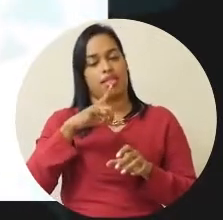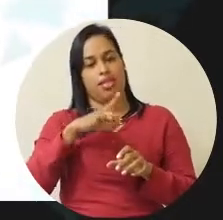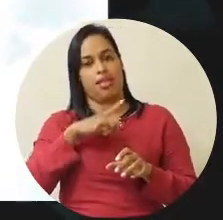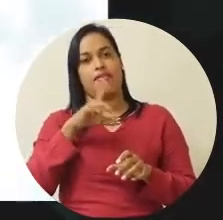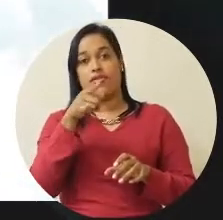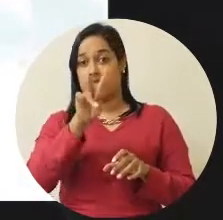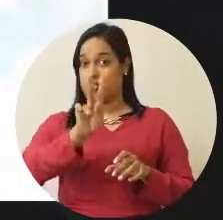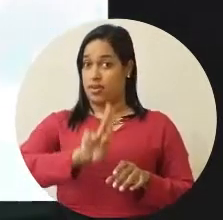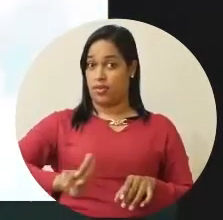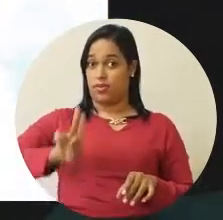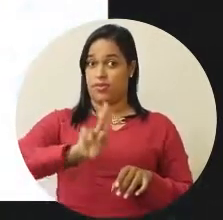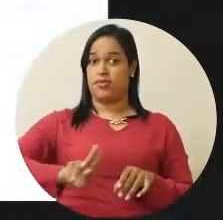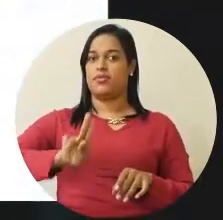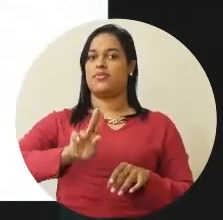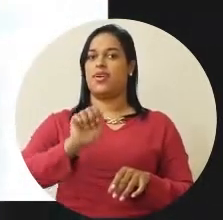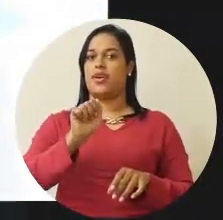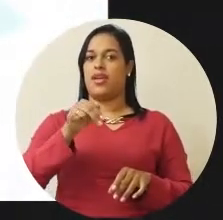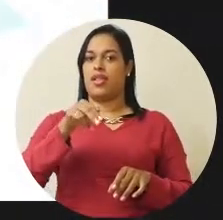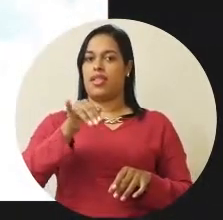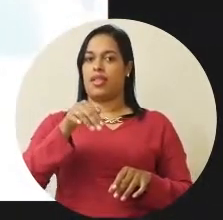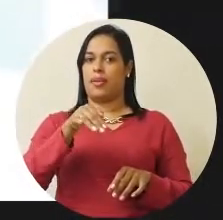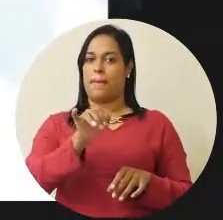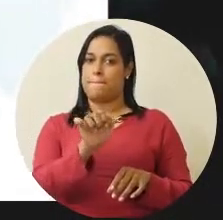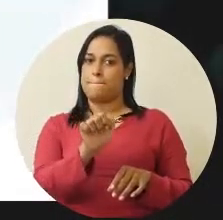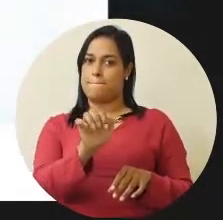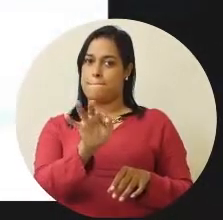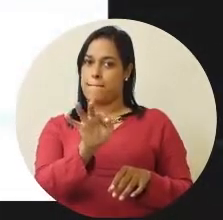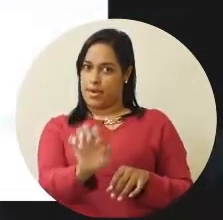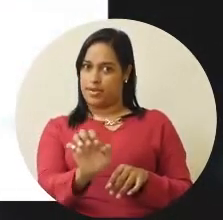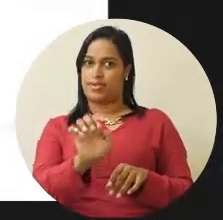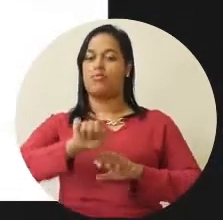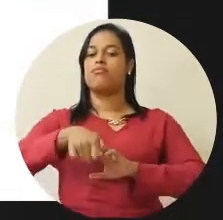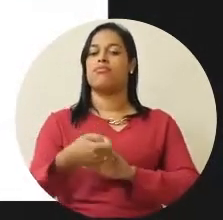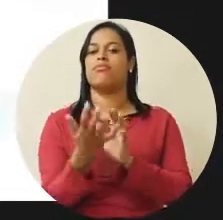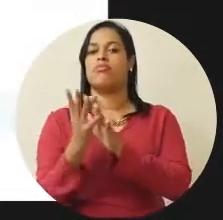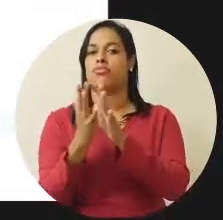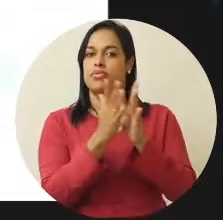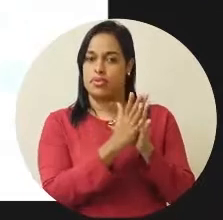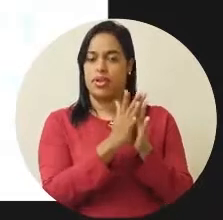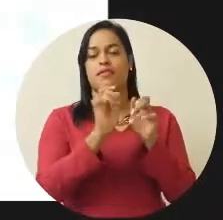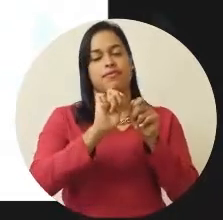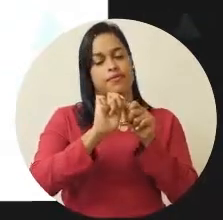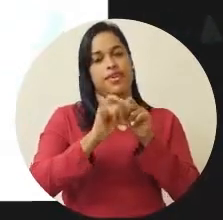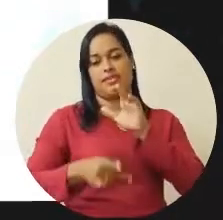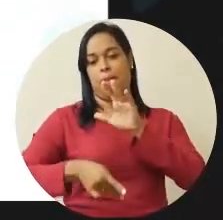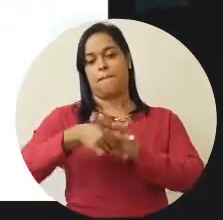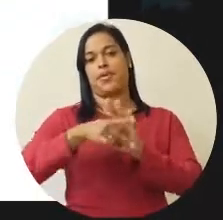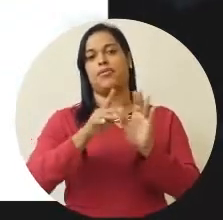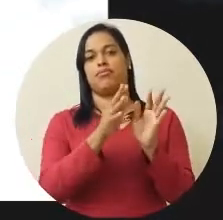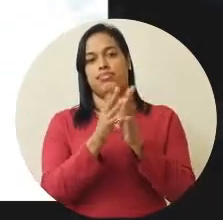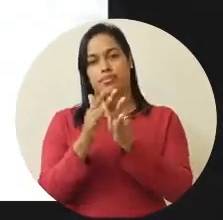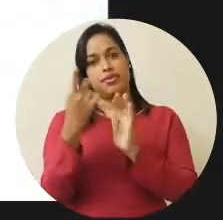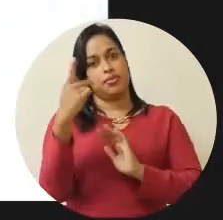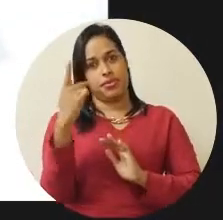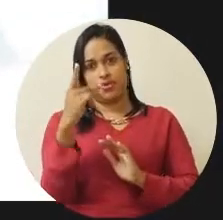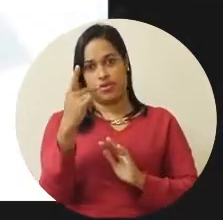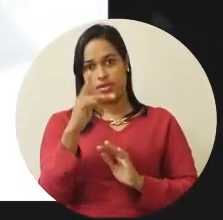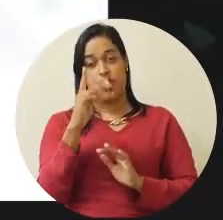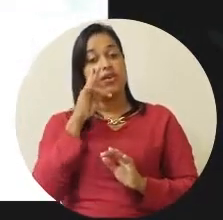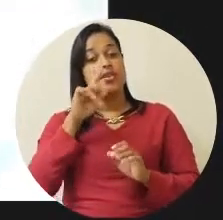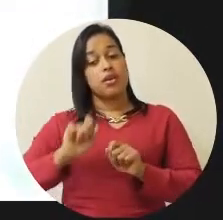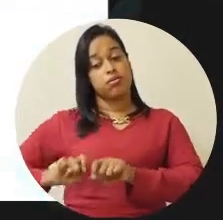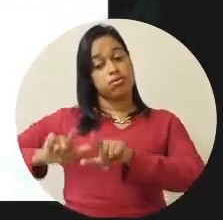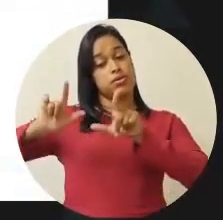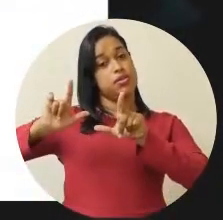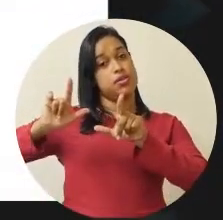você utiliza o Animate, que ele vai esse efeito vai fazer essa animação para você. Como você pode ver aí no